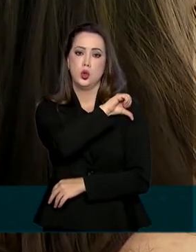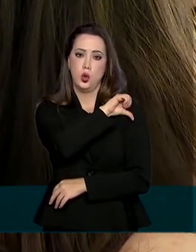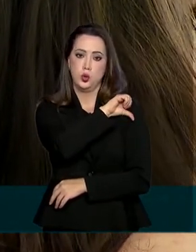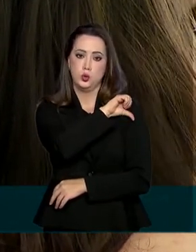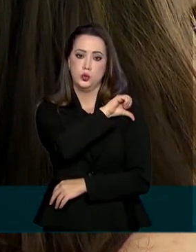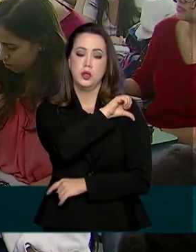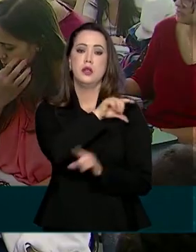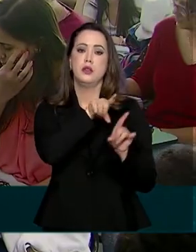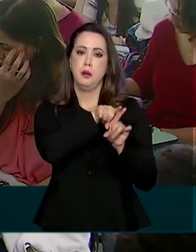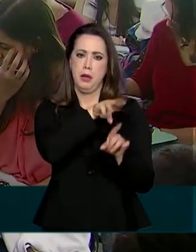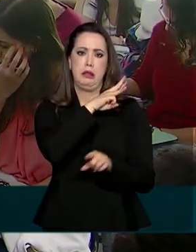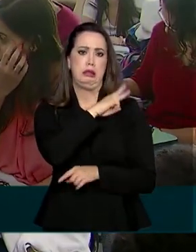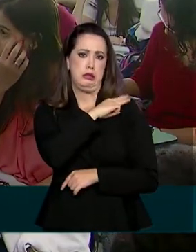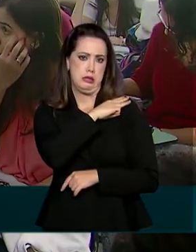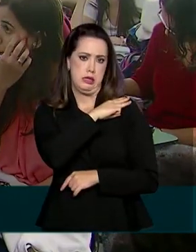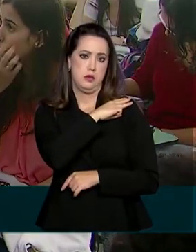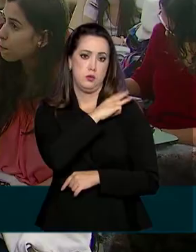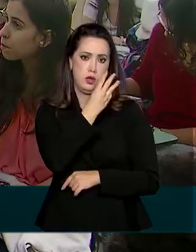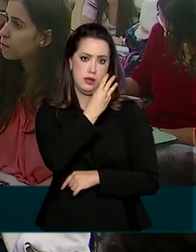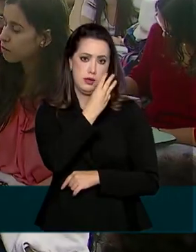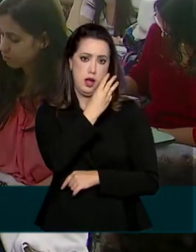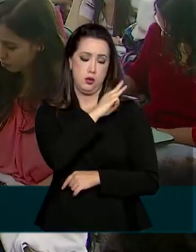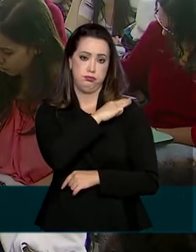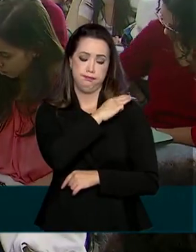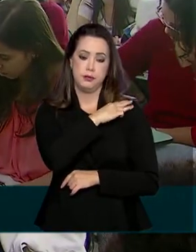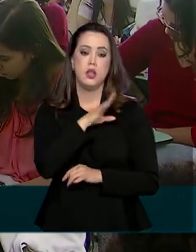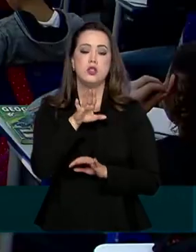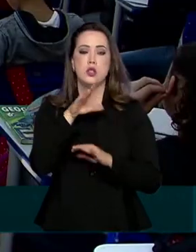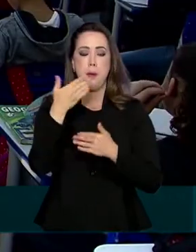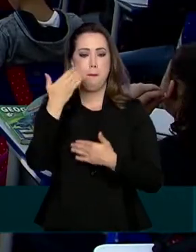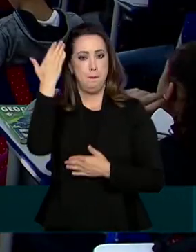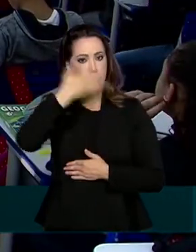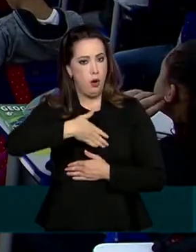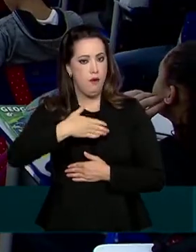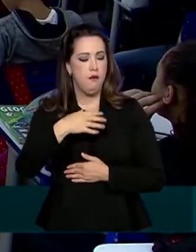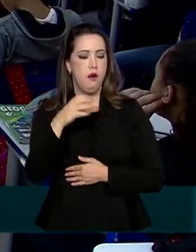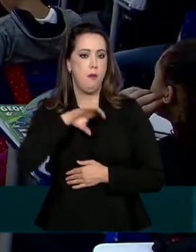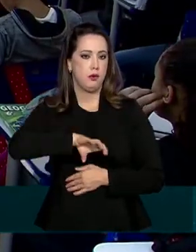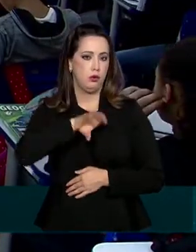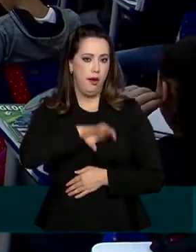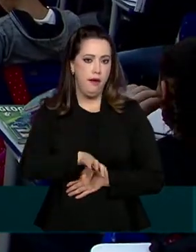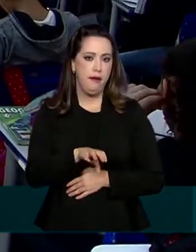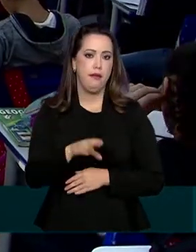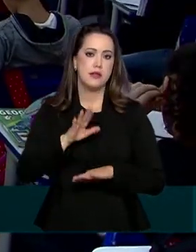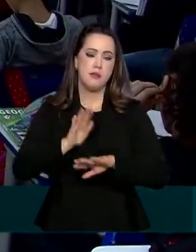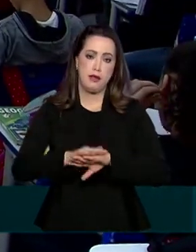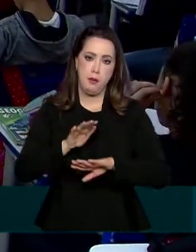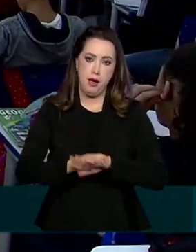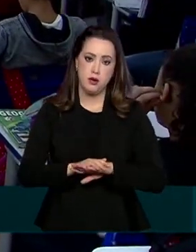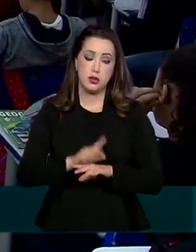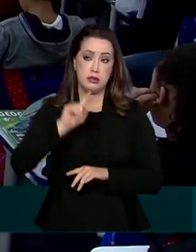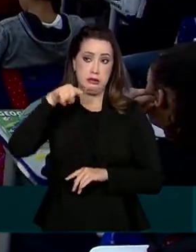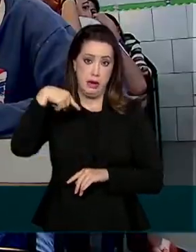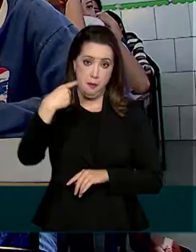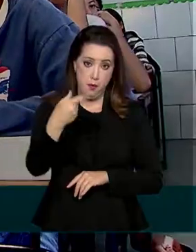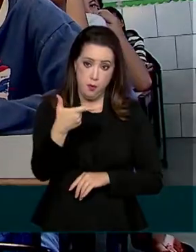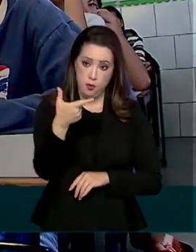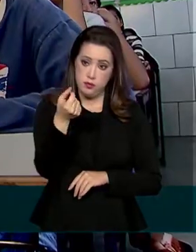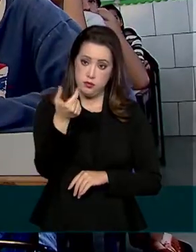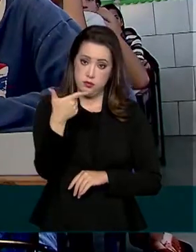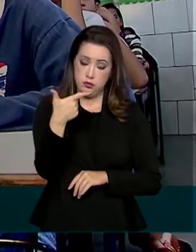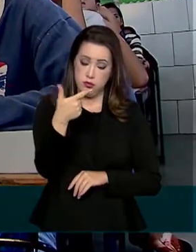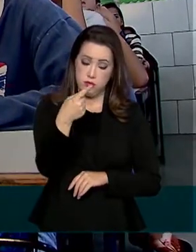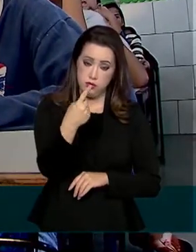série do ensino médio, com provas de língua portuguesa e matemática. A partir de 2021, a